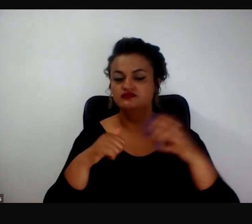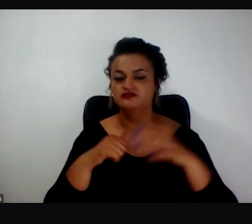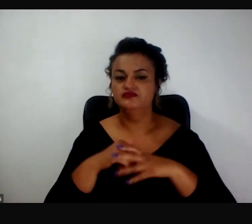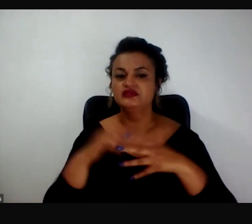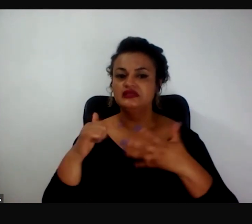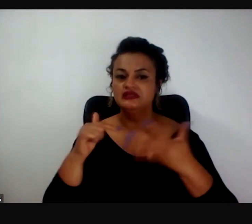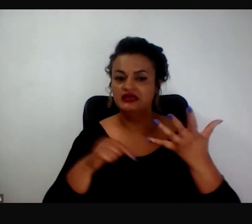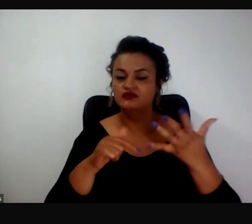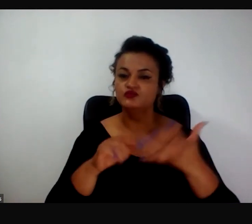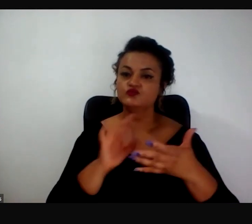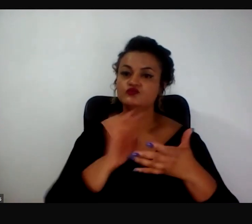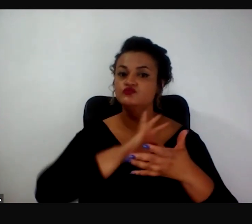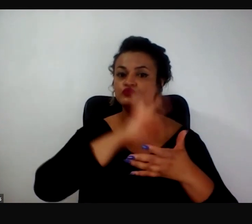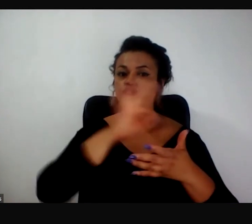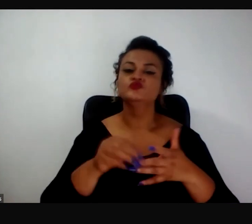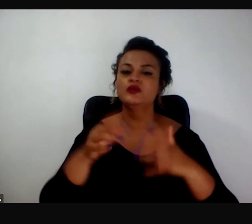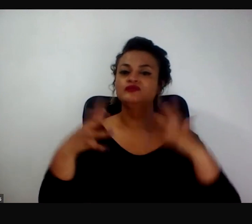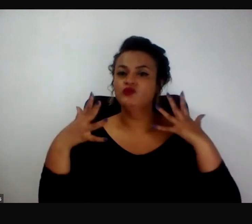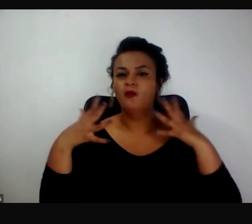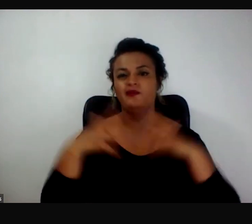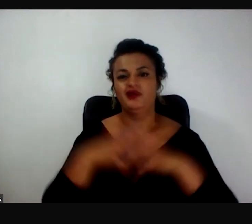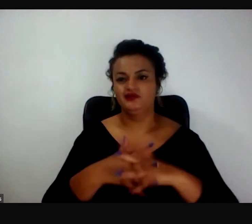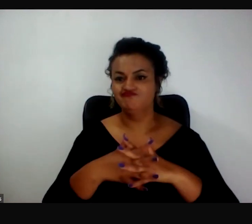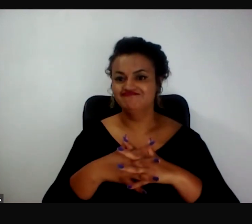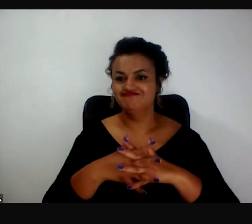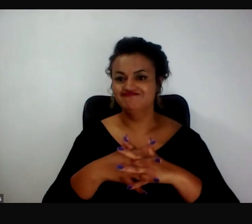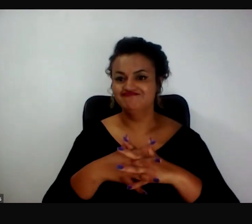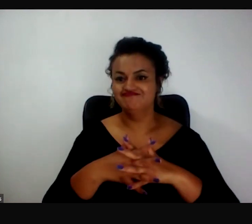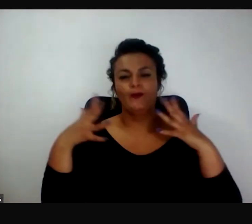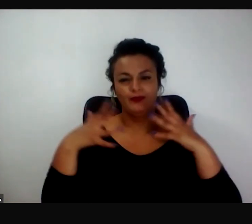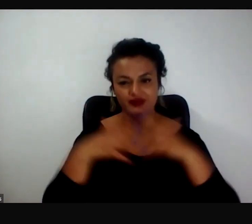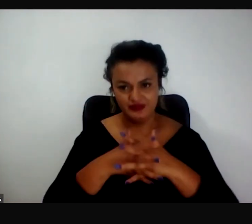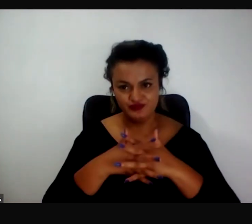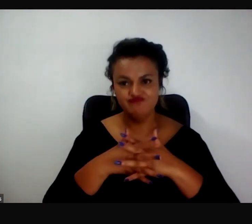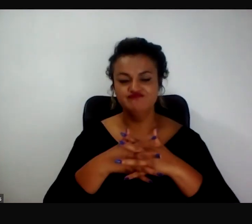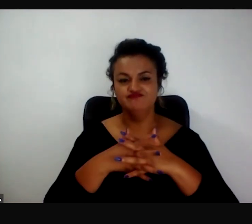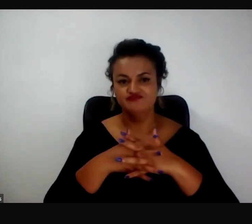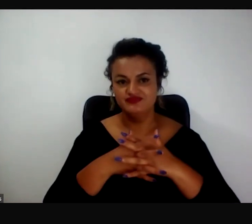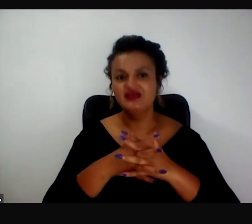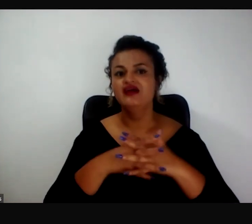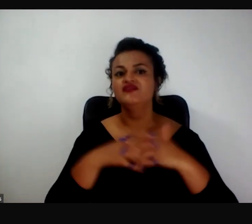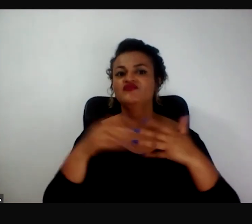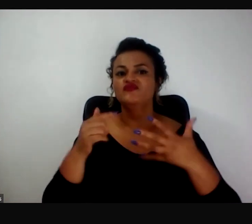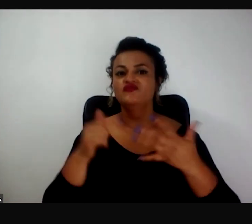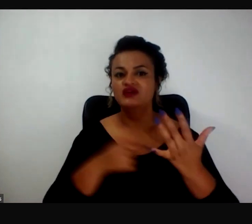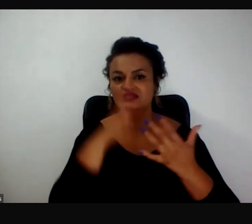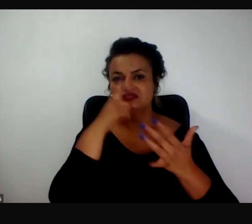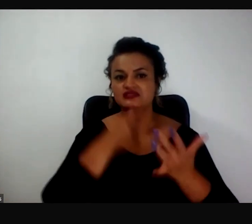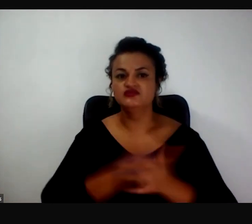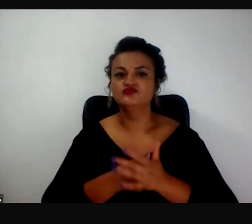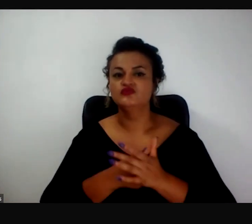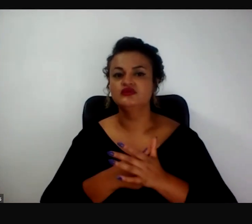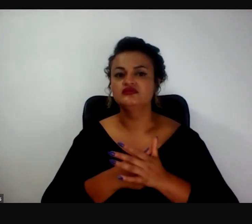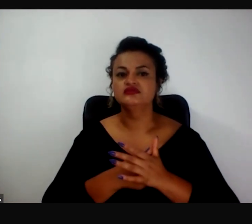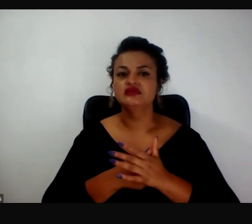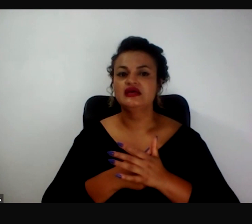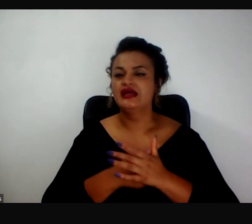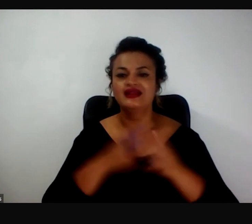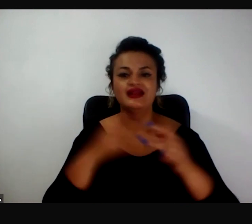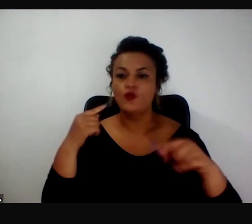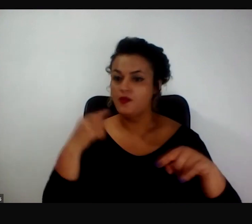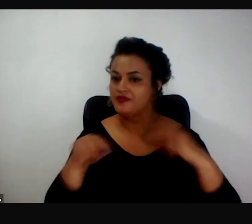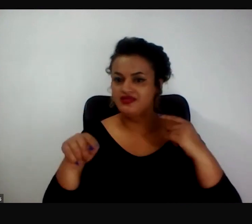Tudo isso é mais complexo, naturalmente, porque, como dizia, algumas dessas decisões são contrárias